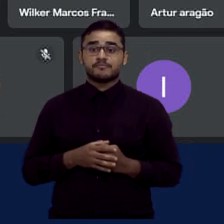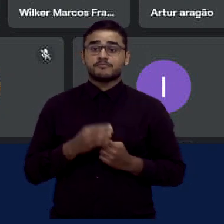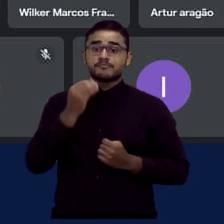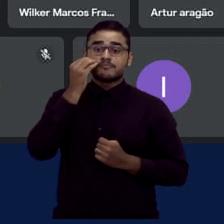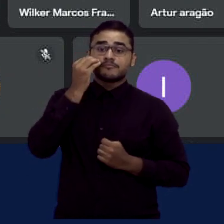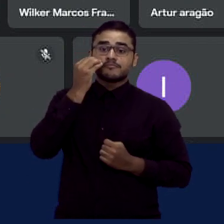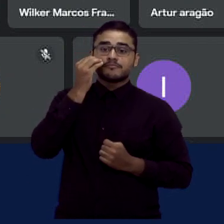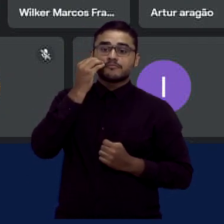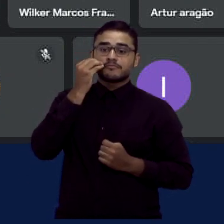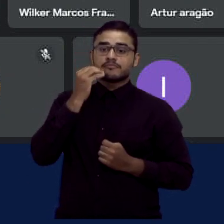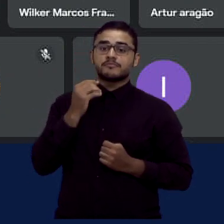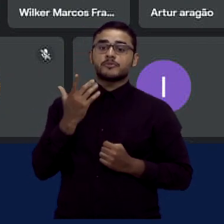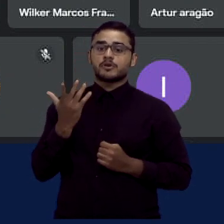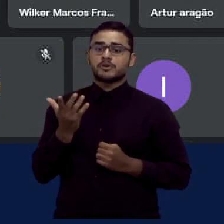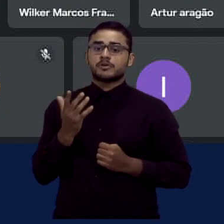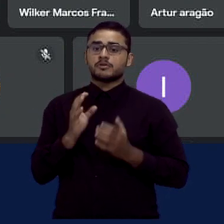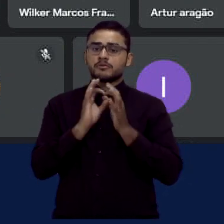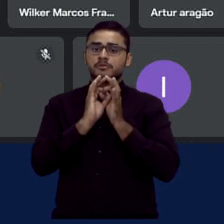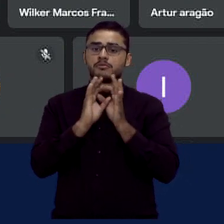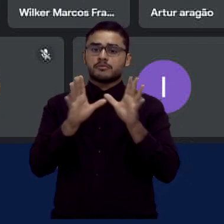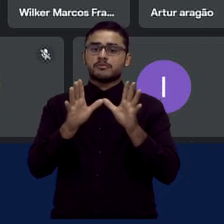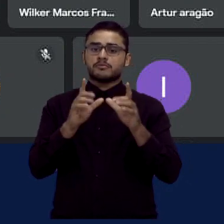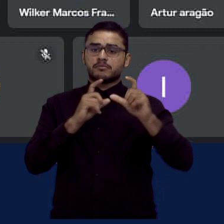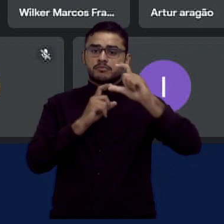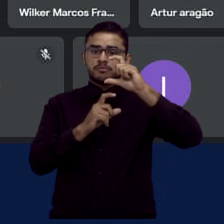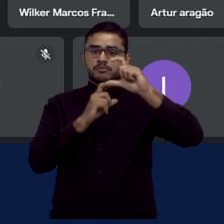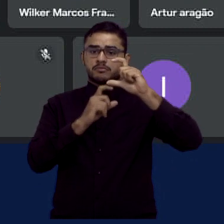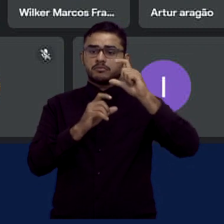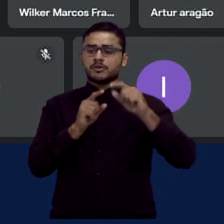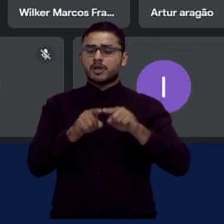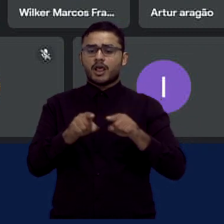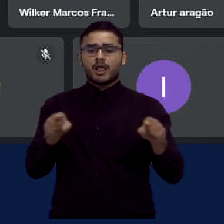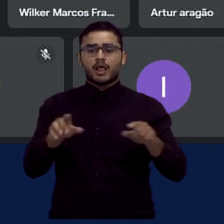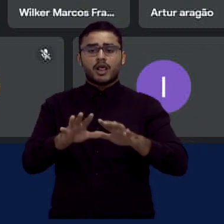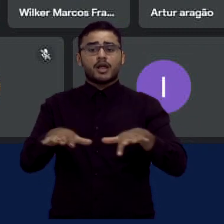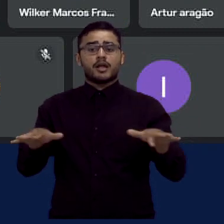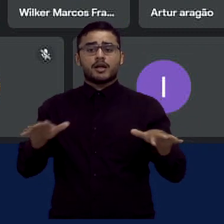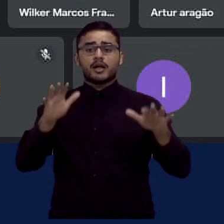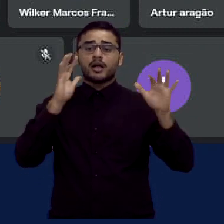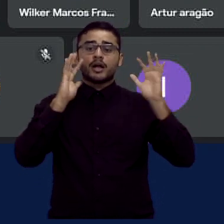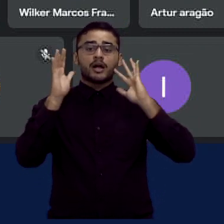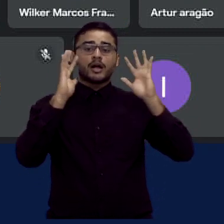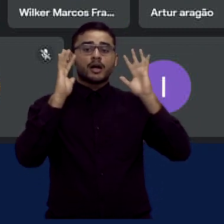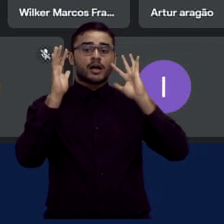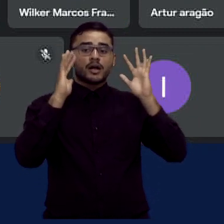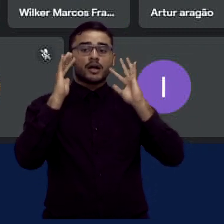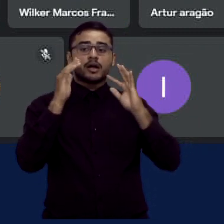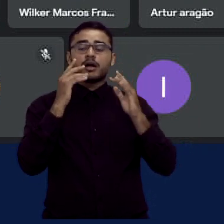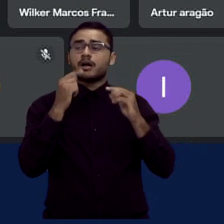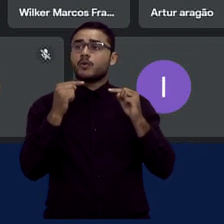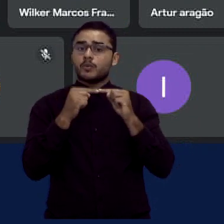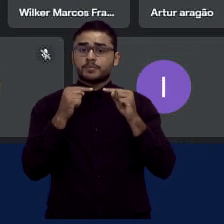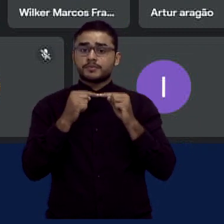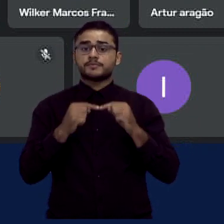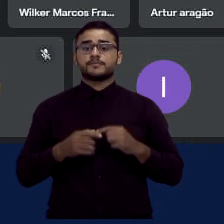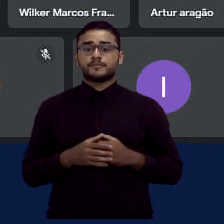ser menos regrada e deixar a coisa mais nonsense mesmo, porque eu vi que é o mundo da criança, né?